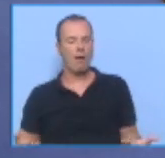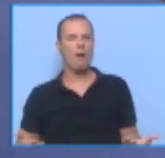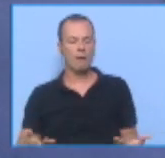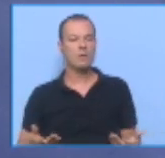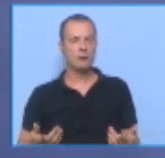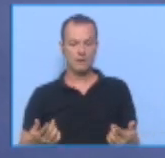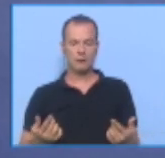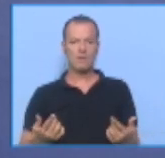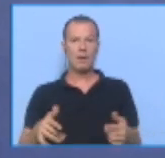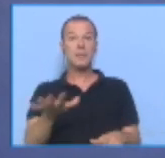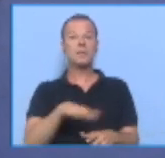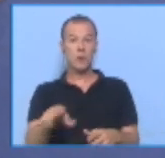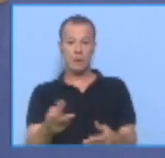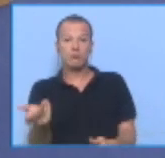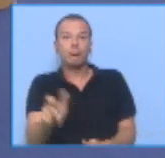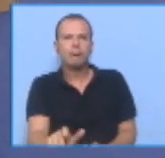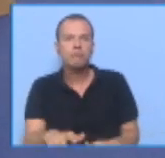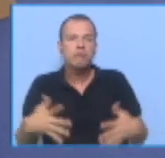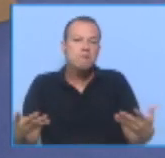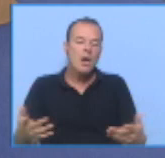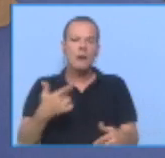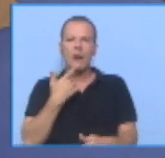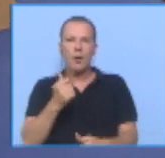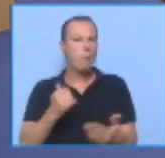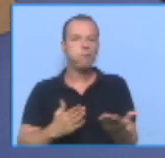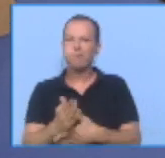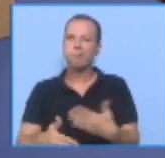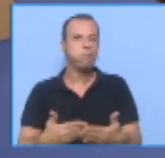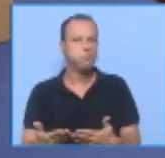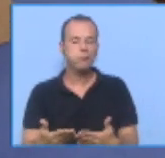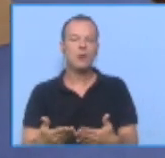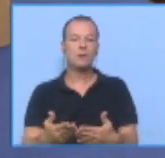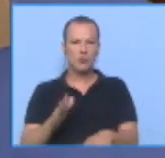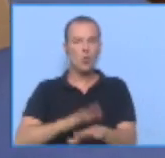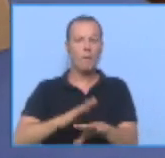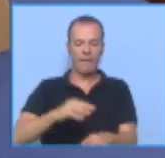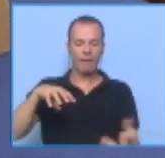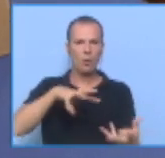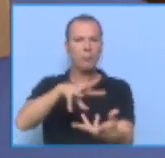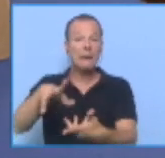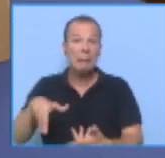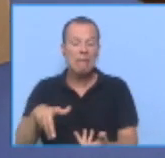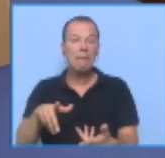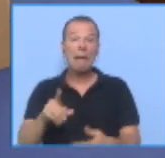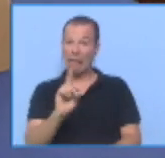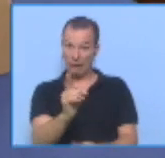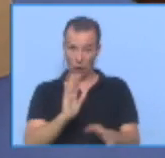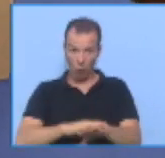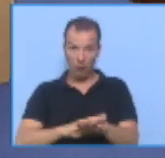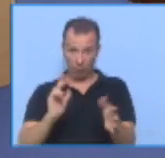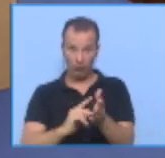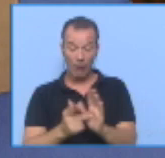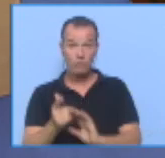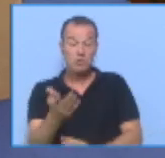a esta situação quase que insustentável da nossa terra-mãe, talvez possa ser ela também a ter